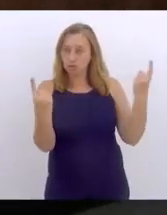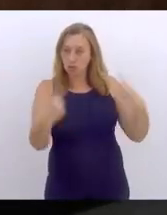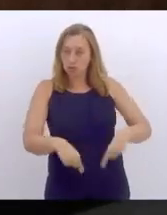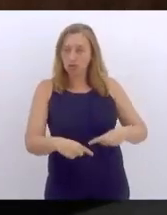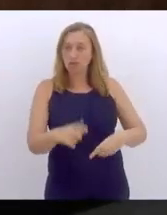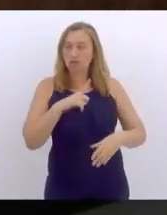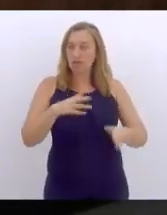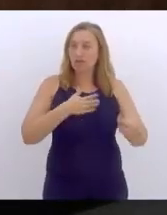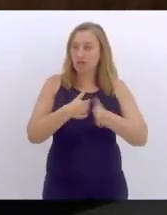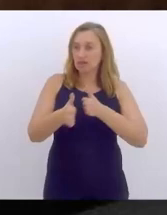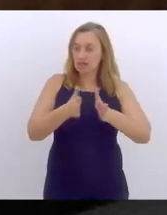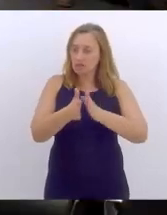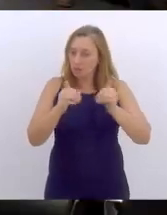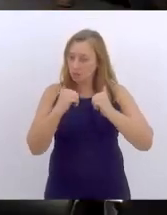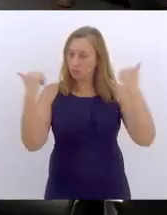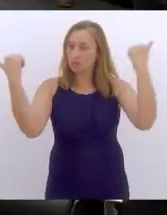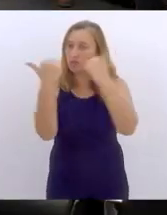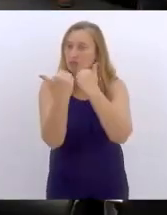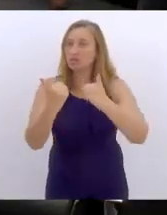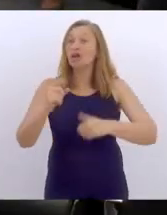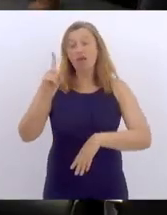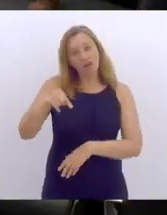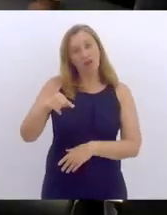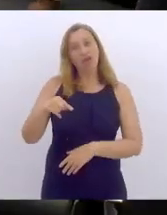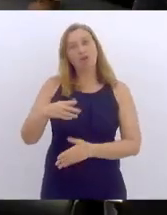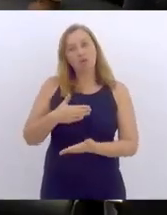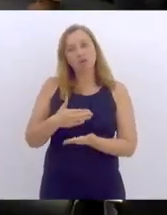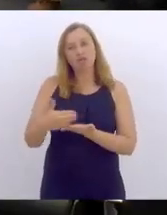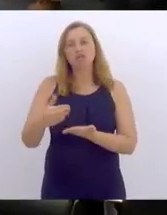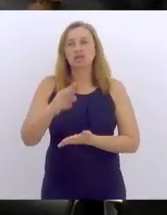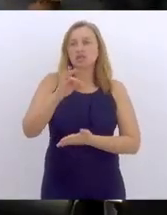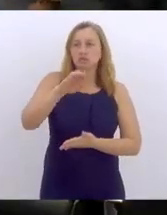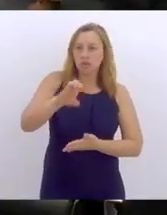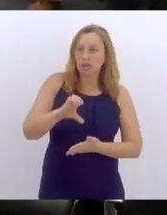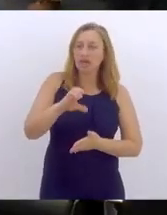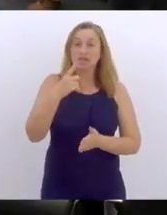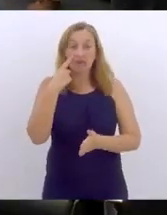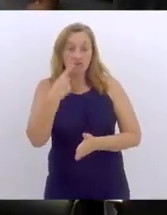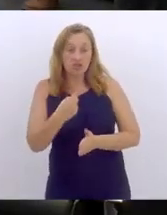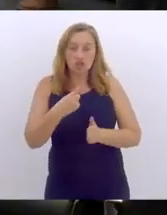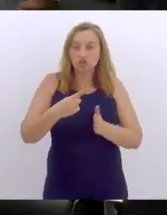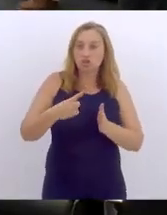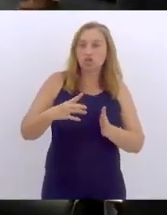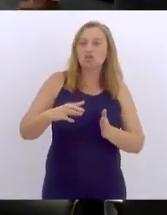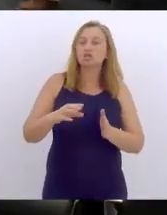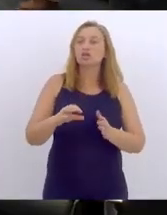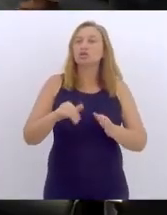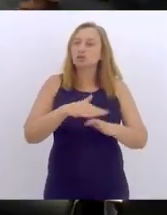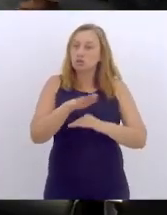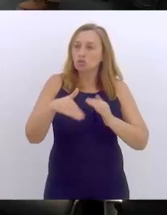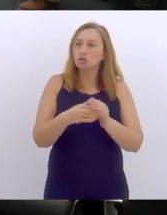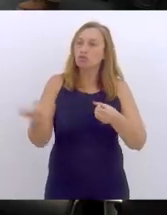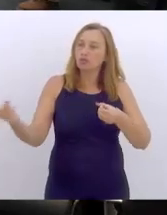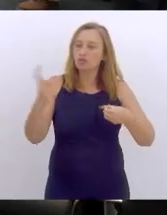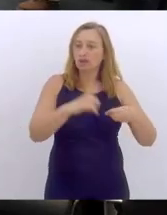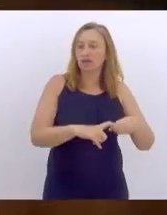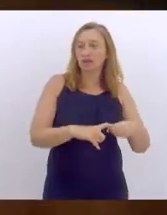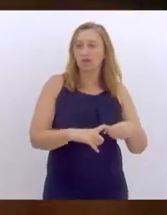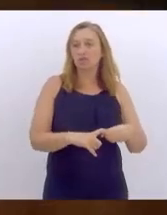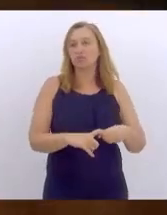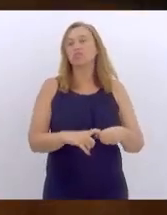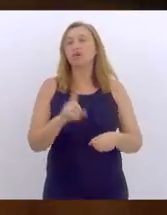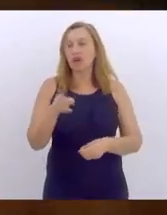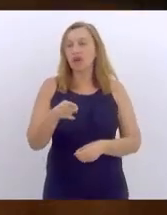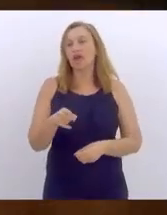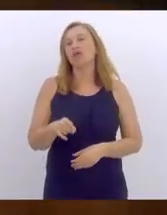ao Maracanã e aos estádios. Esse é o ponto. O TAC será revisto. As torcidas voltarão aos estádios. Esse é